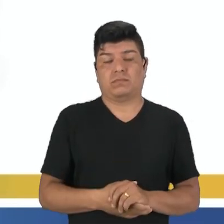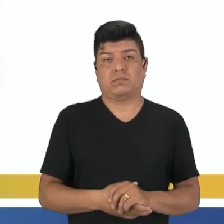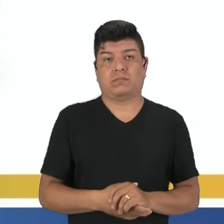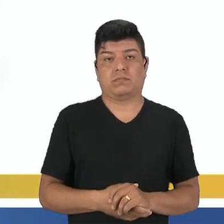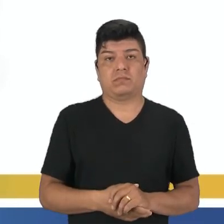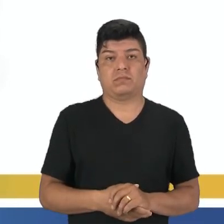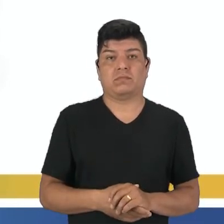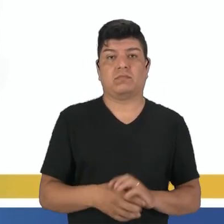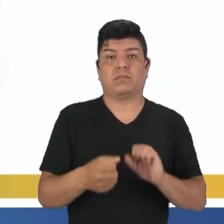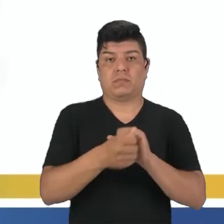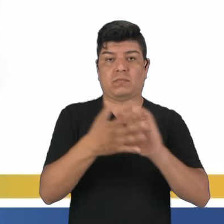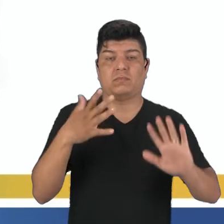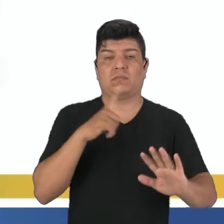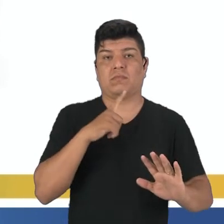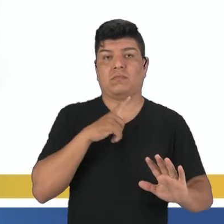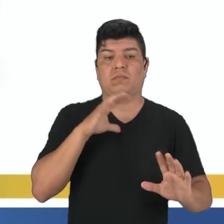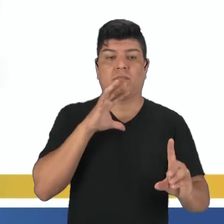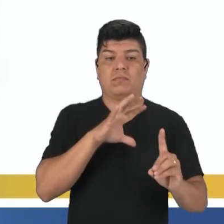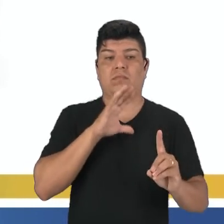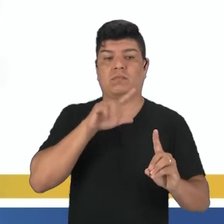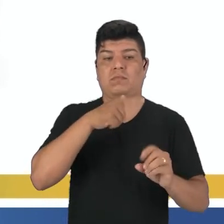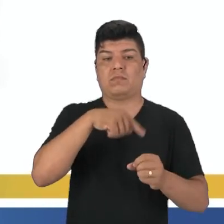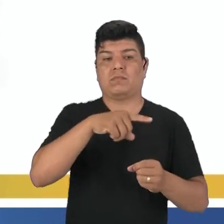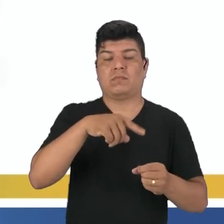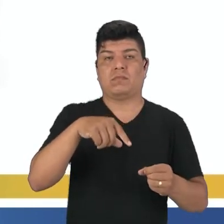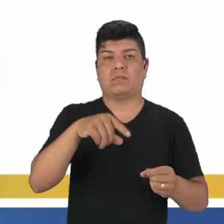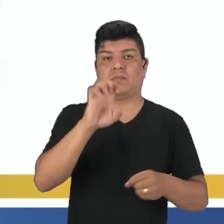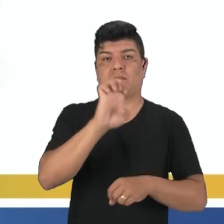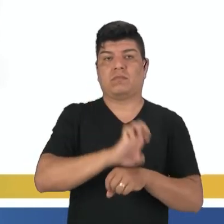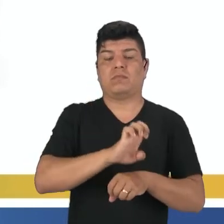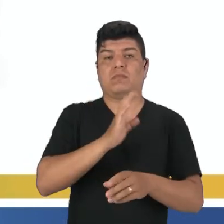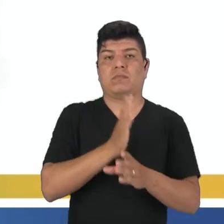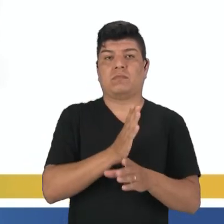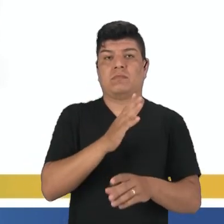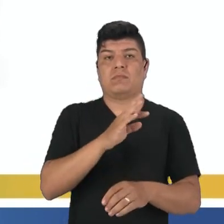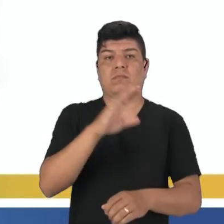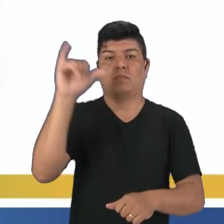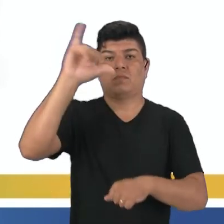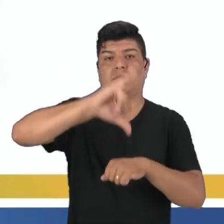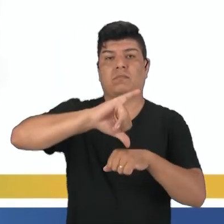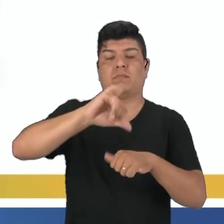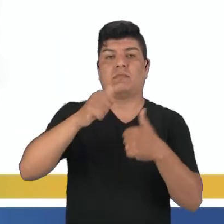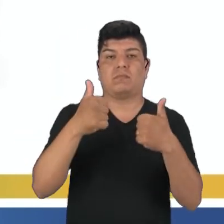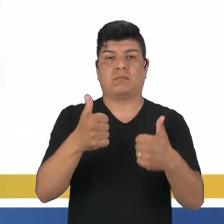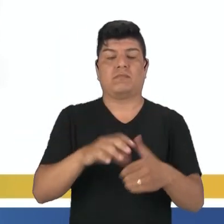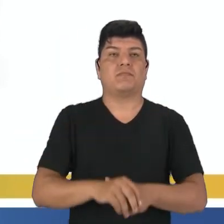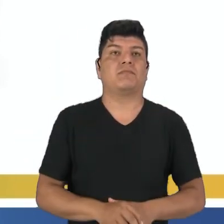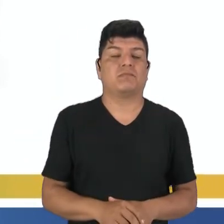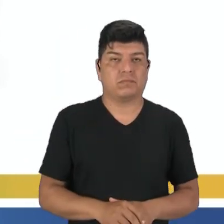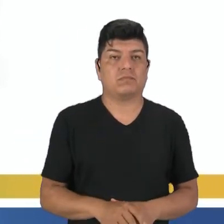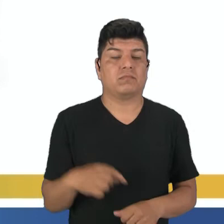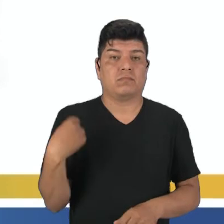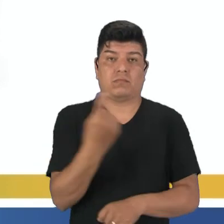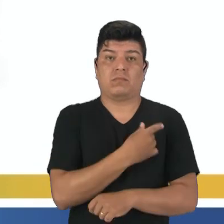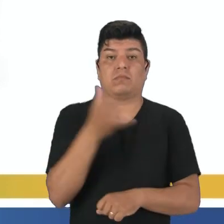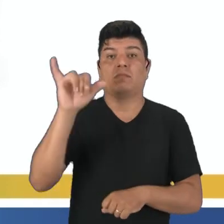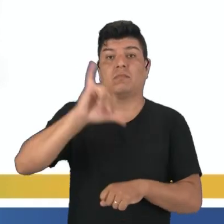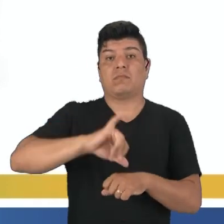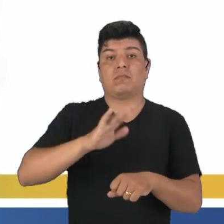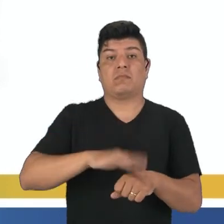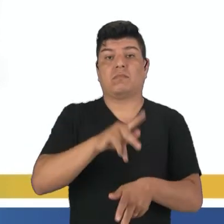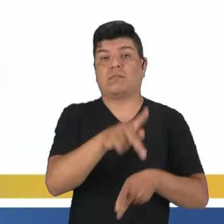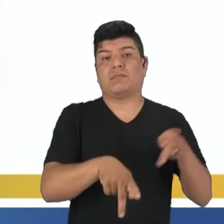grande influência que exerce sobre outros municípios do estado, tornando-se a capital, certo? Essa é a nossa capital e também é